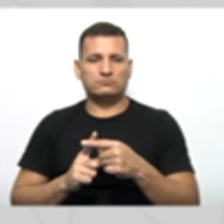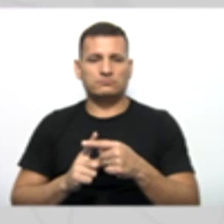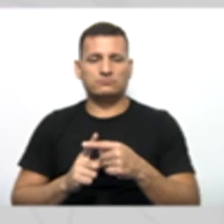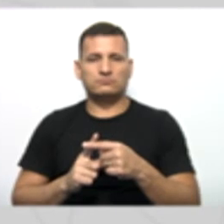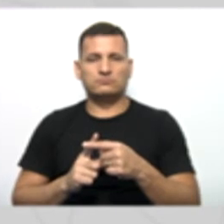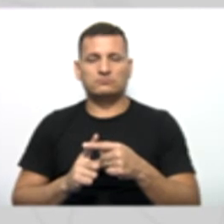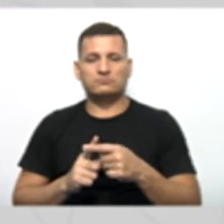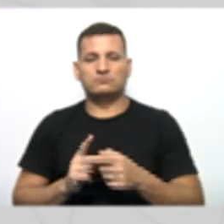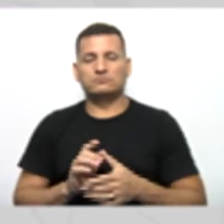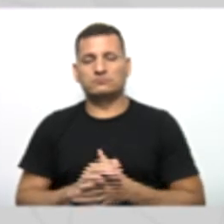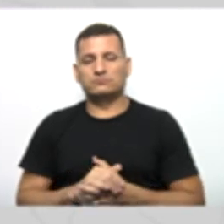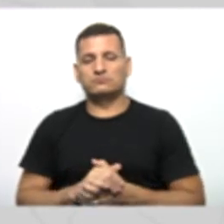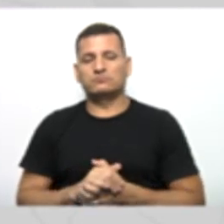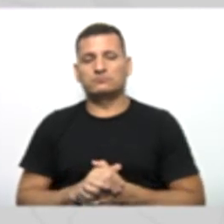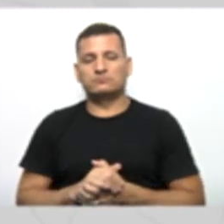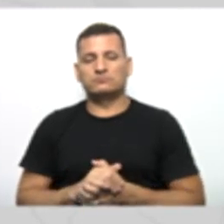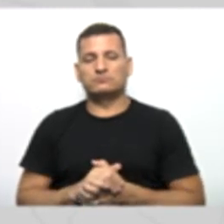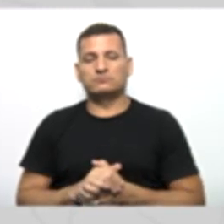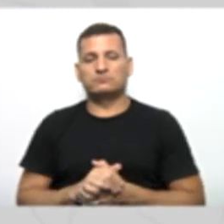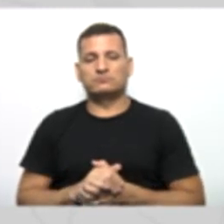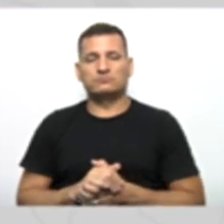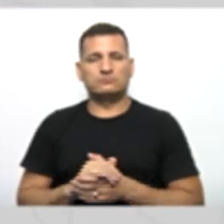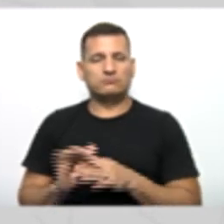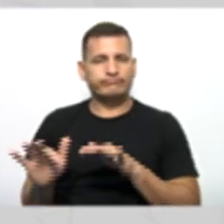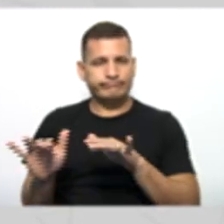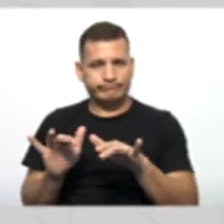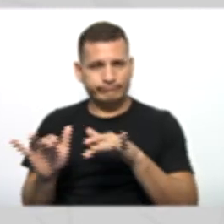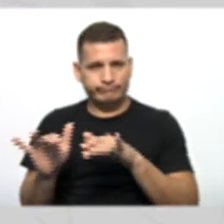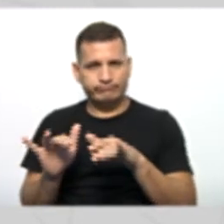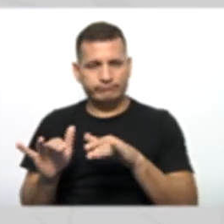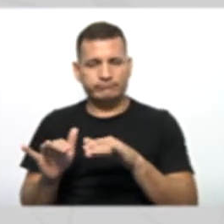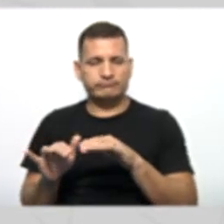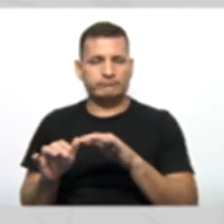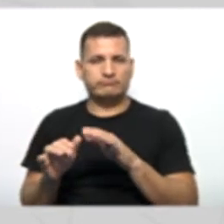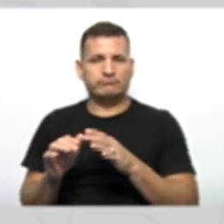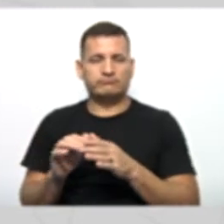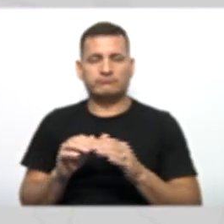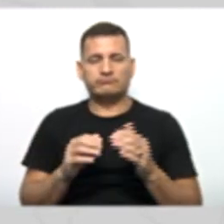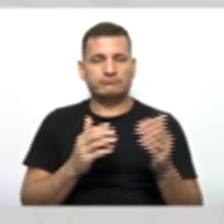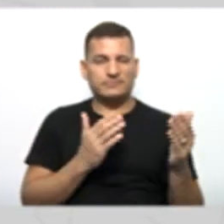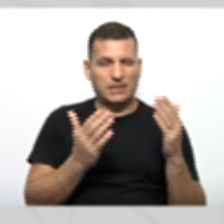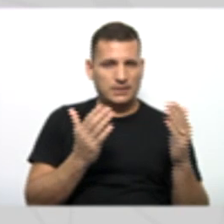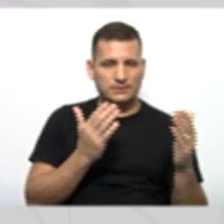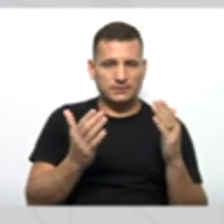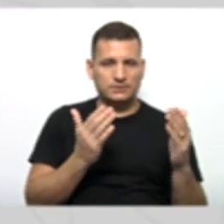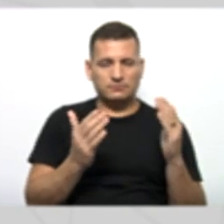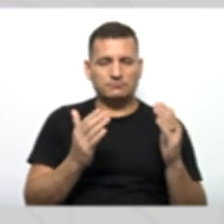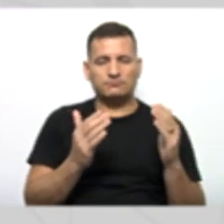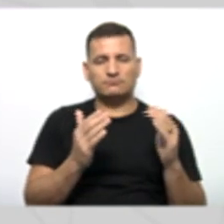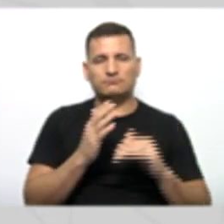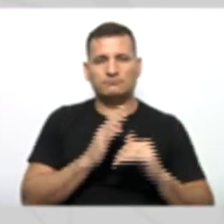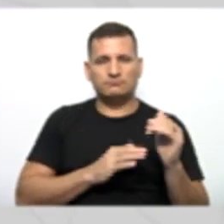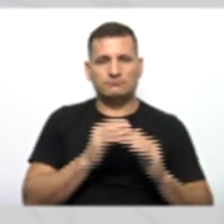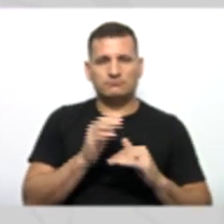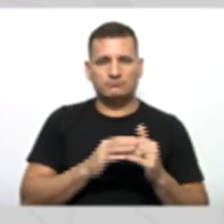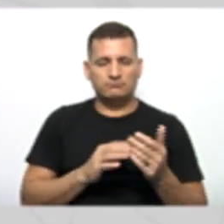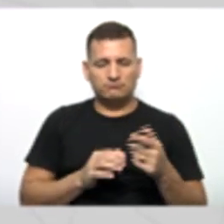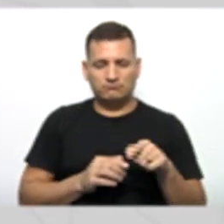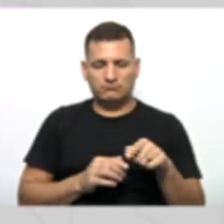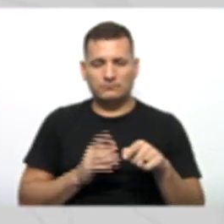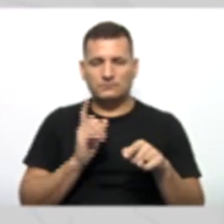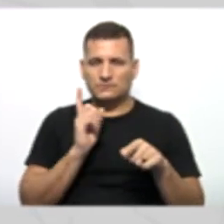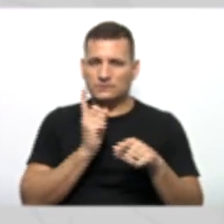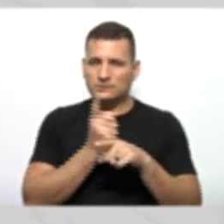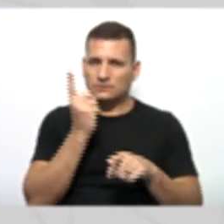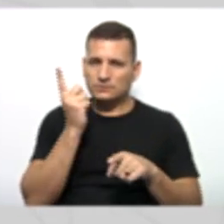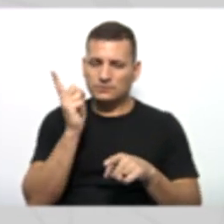o programador identificou que aquela funcionalidade, o analista identificou que aquela funcionalidade ela é importante, ele vai fazer o quê?